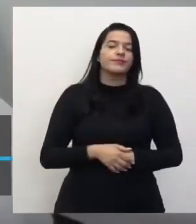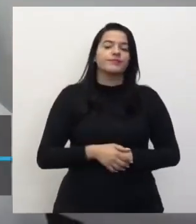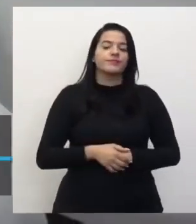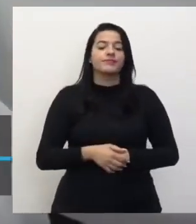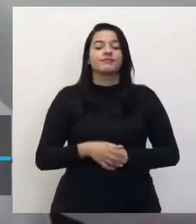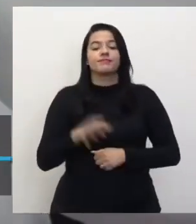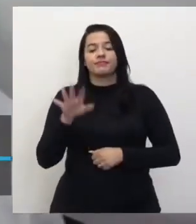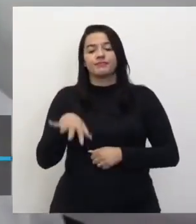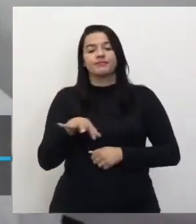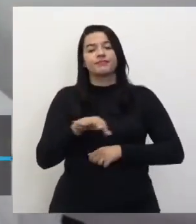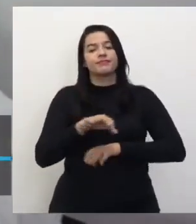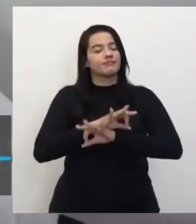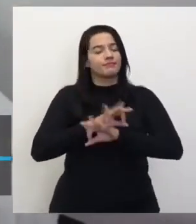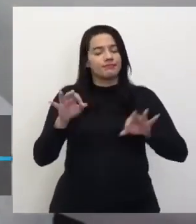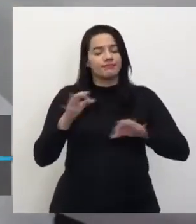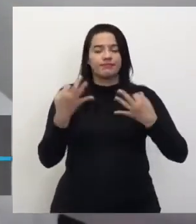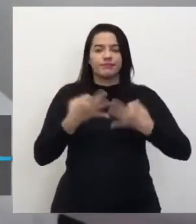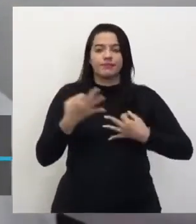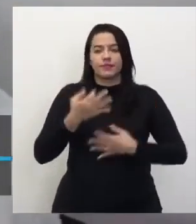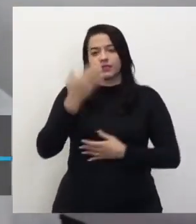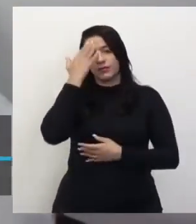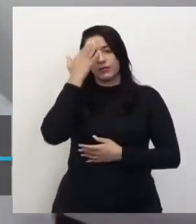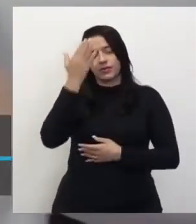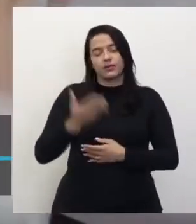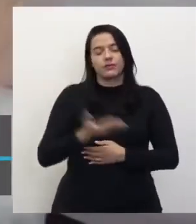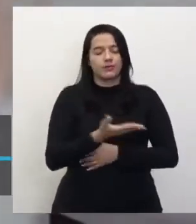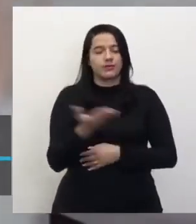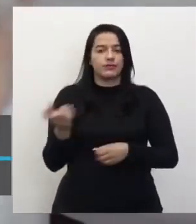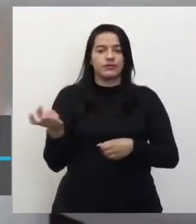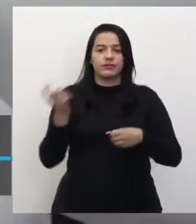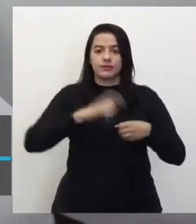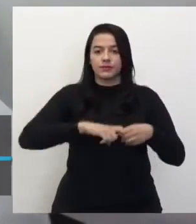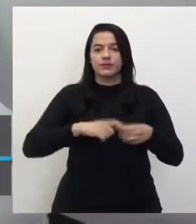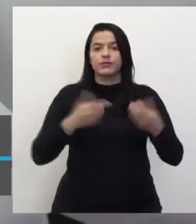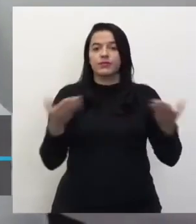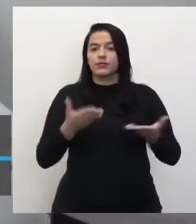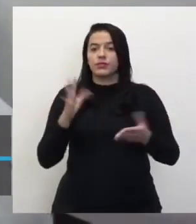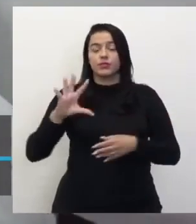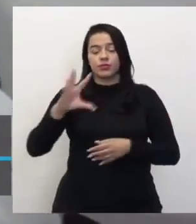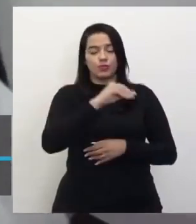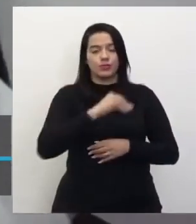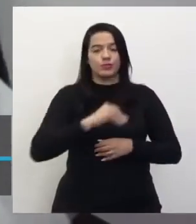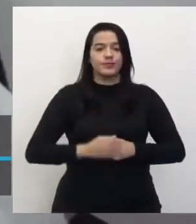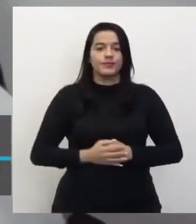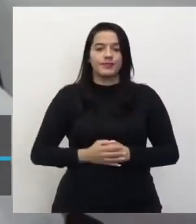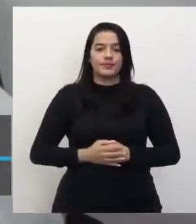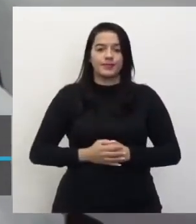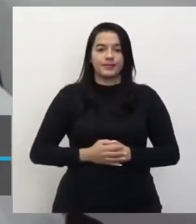perfeito, maravilhoso. Professora, obrigado pela sua presença e obrigado pela presença de todos.